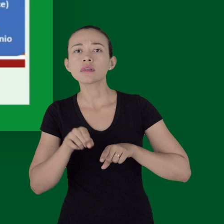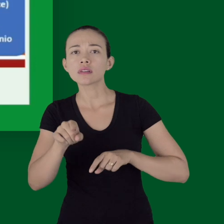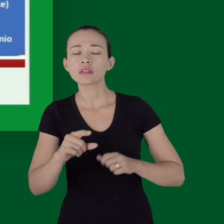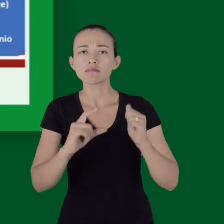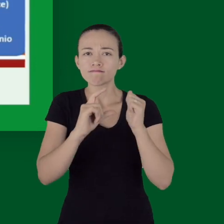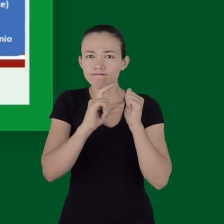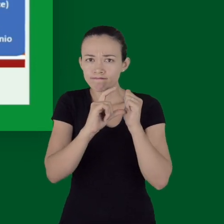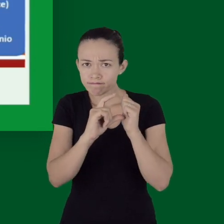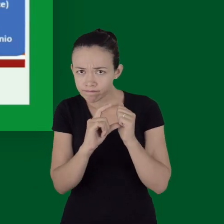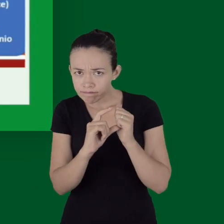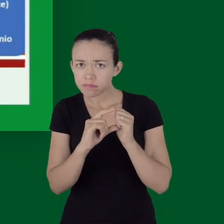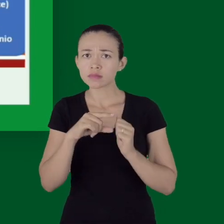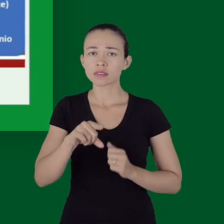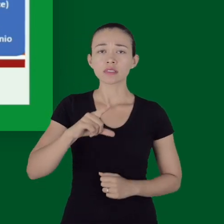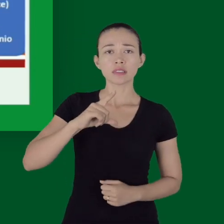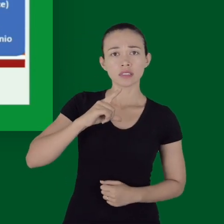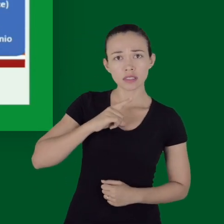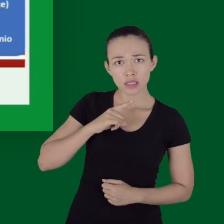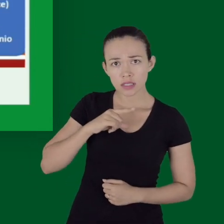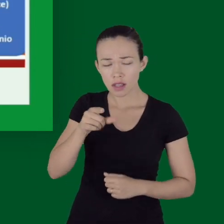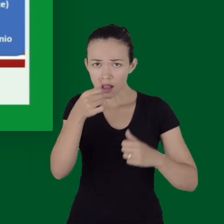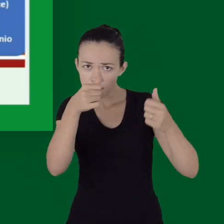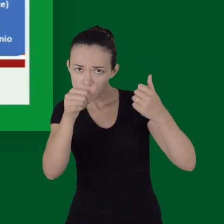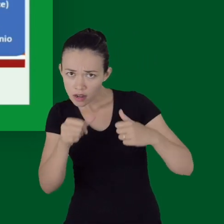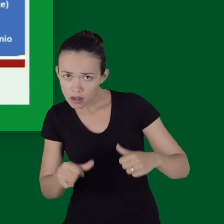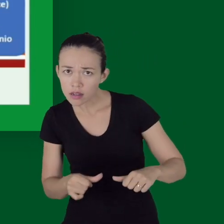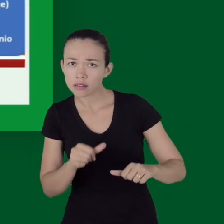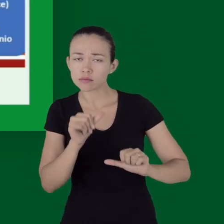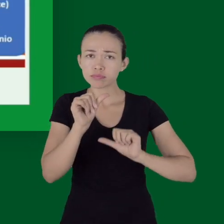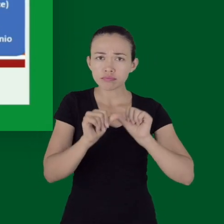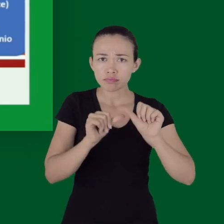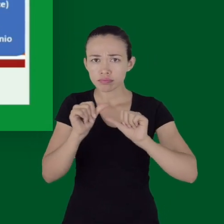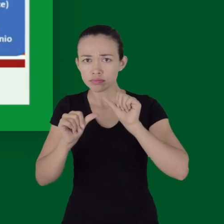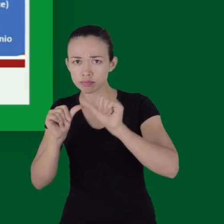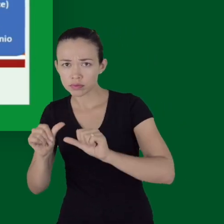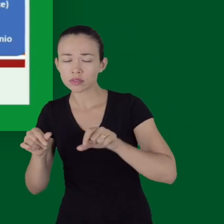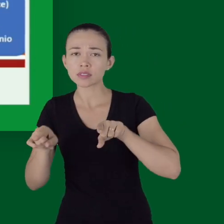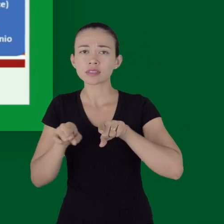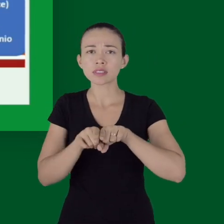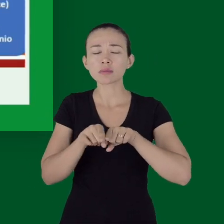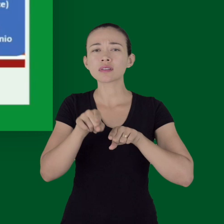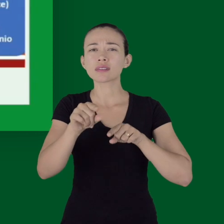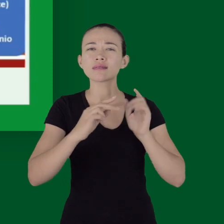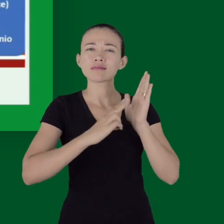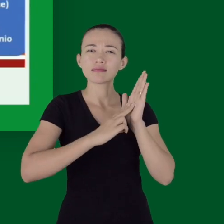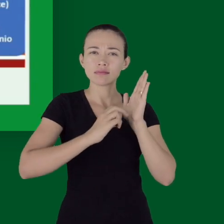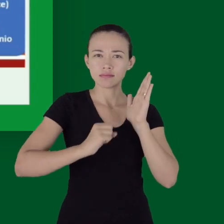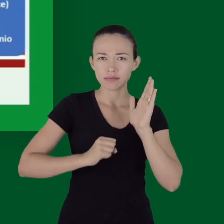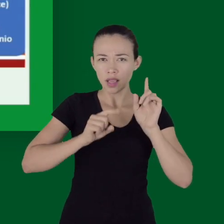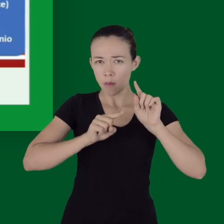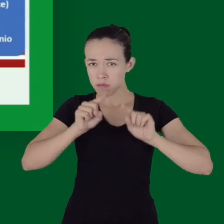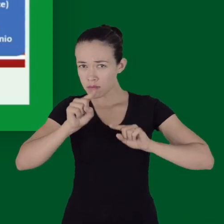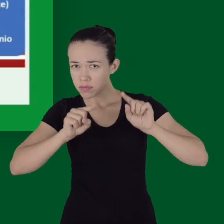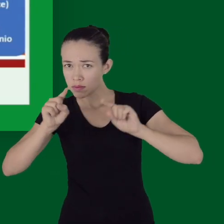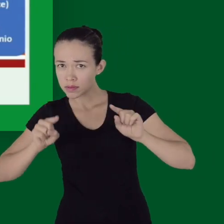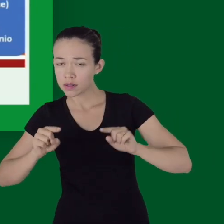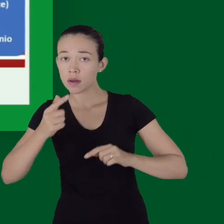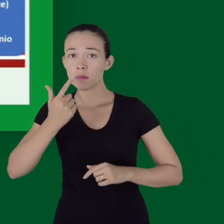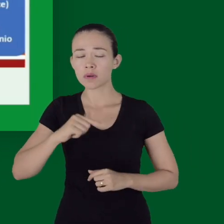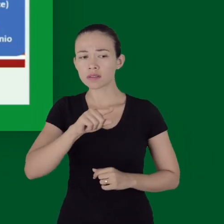É preciso avaliar e corrigir a acidose metabólica, distúrbios eletrolíticos, né?